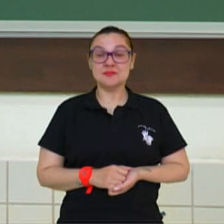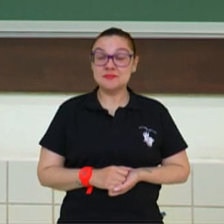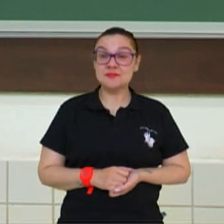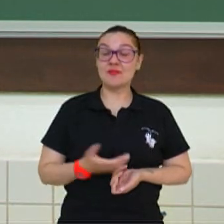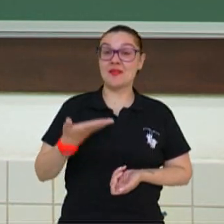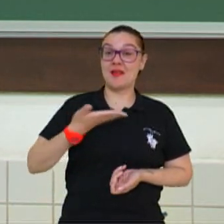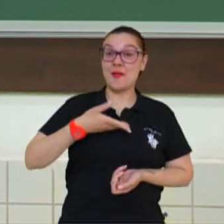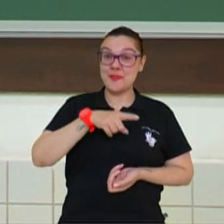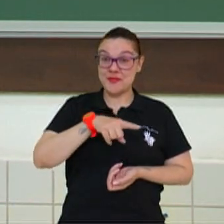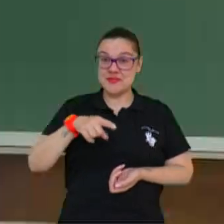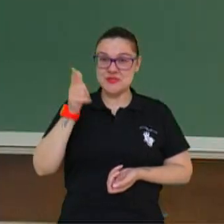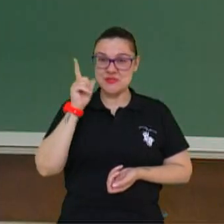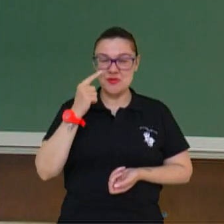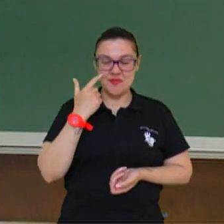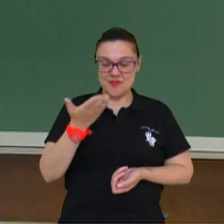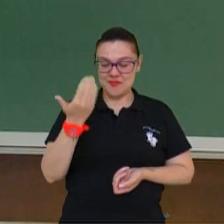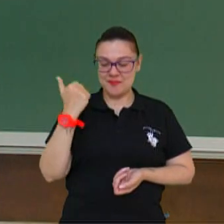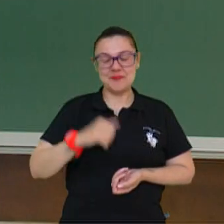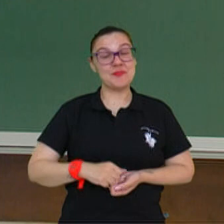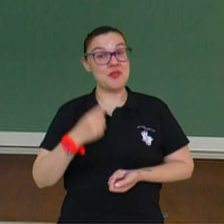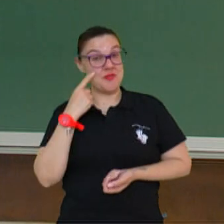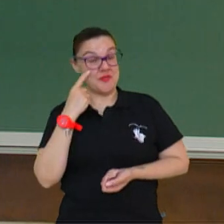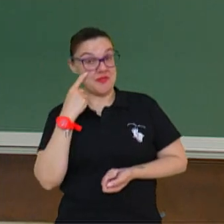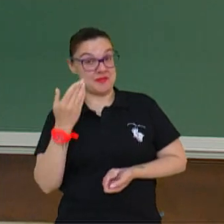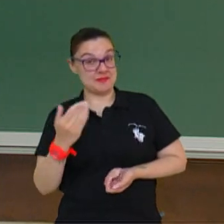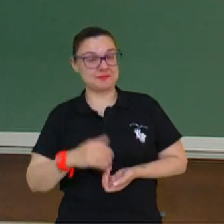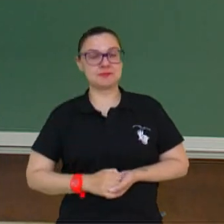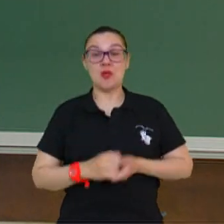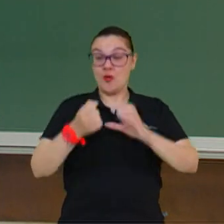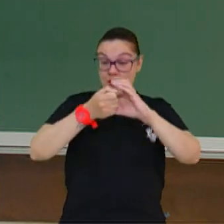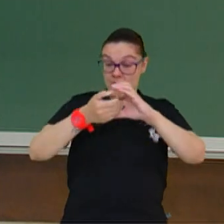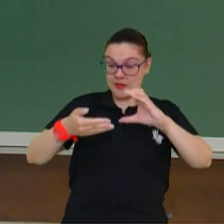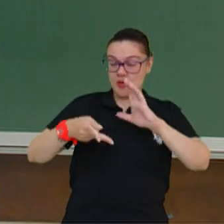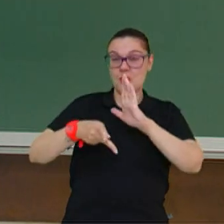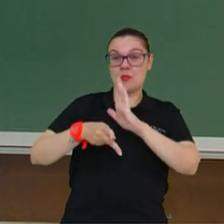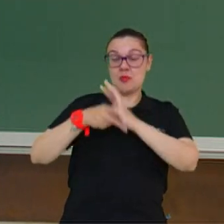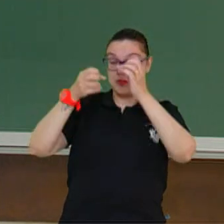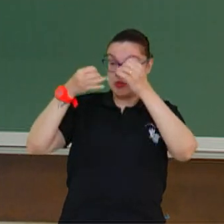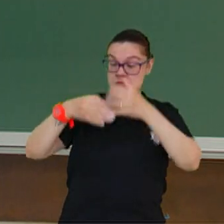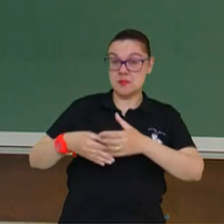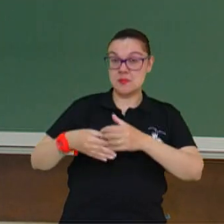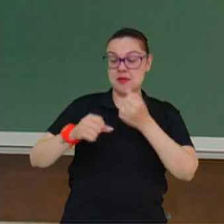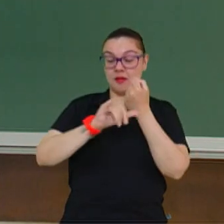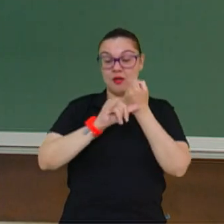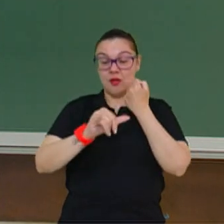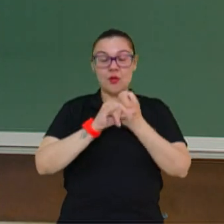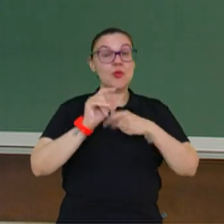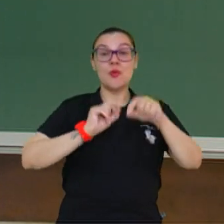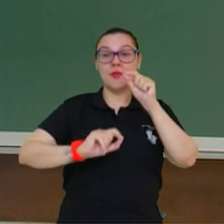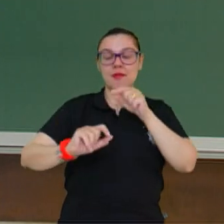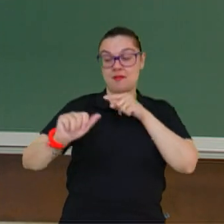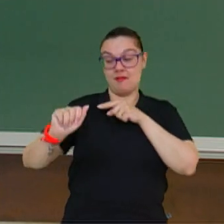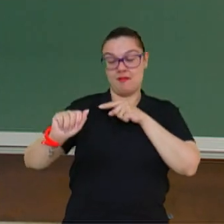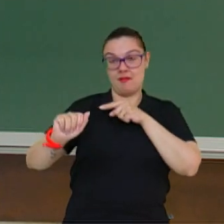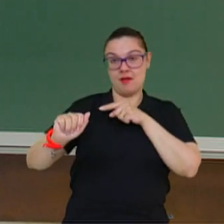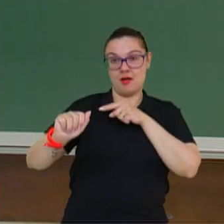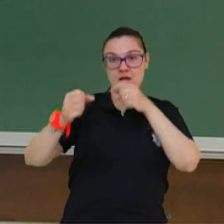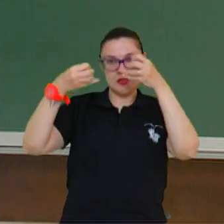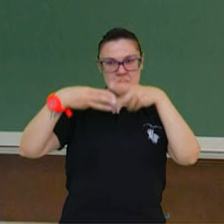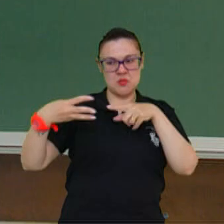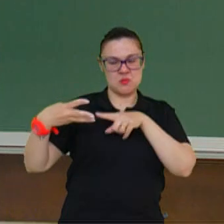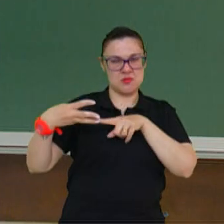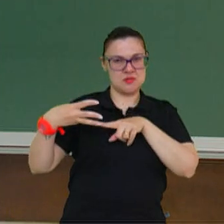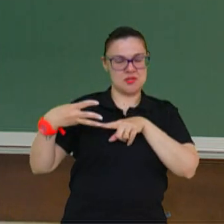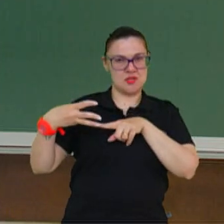Meus amigos, conseguiram? Vamos lá? Vejamos então. Entre as características que definem uma crônica, o que nós temos? A. Narração em terceira